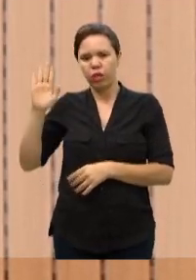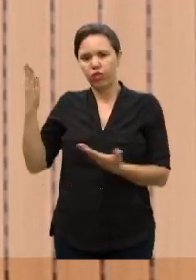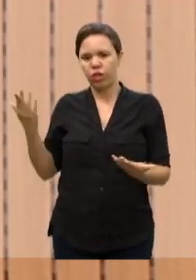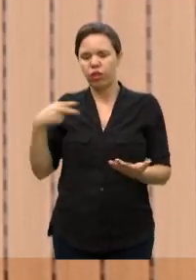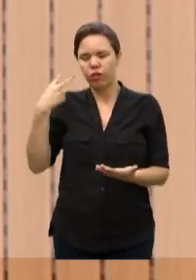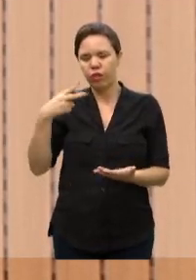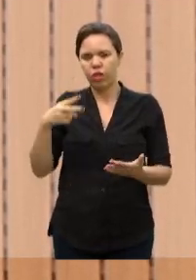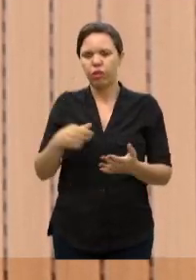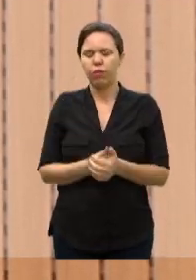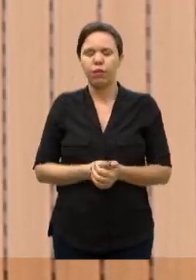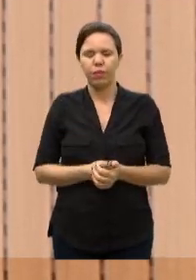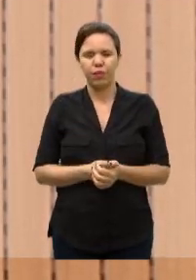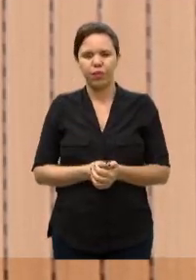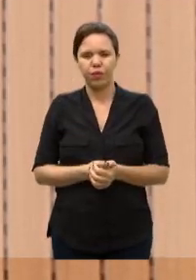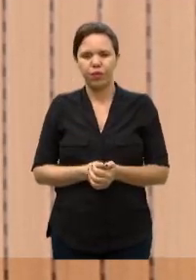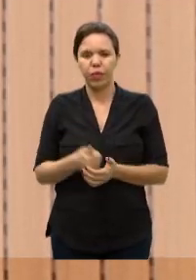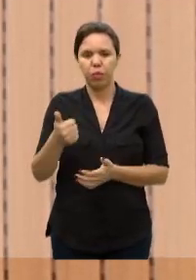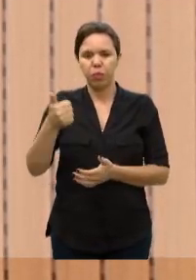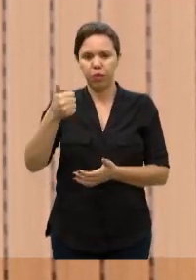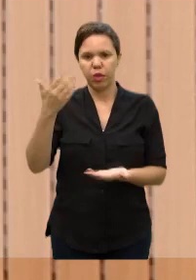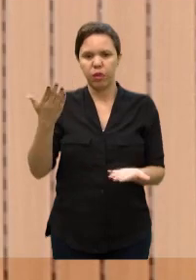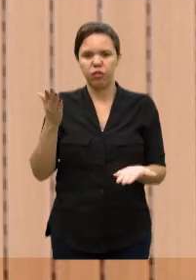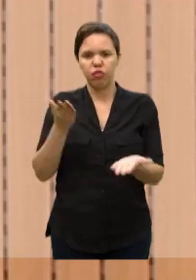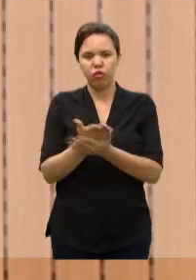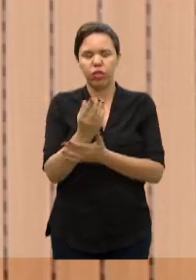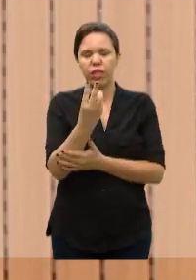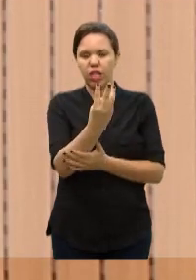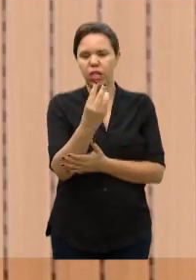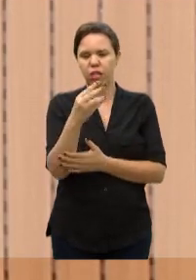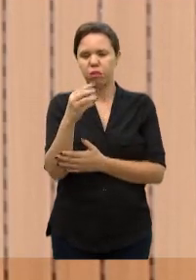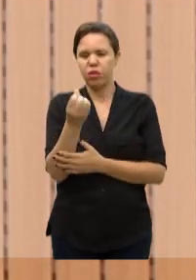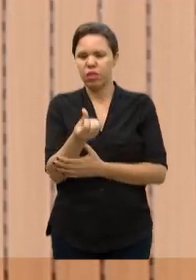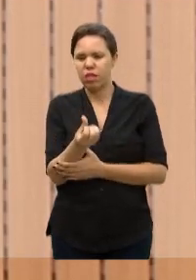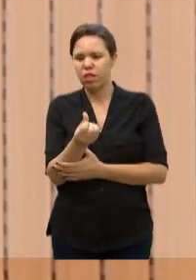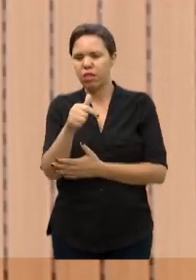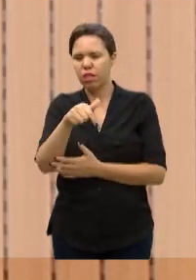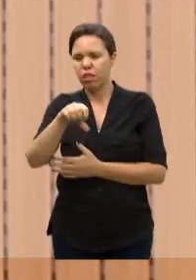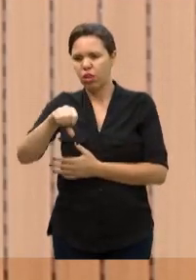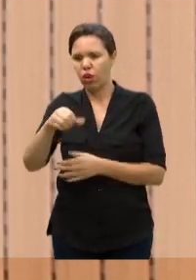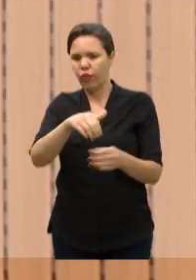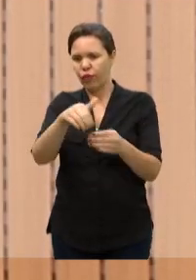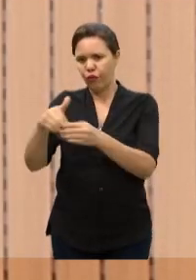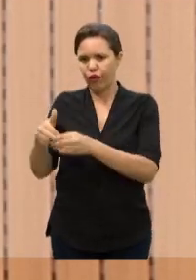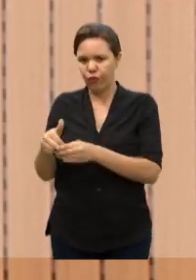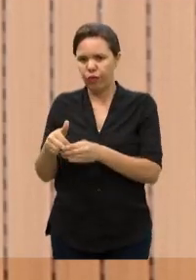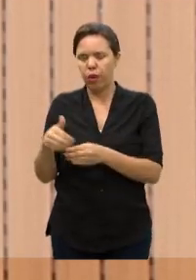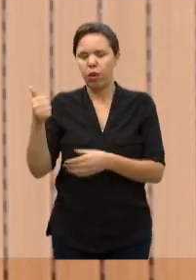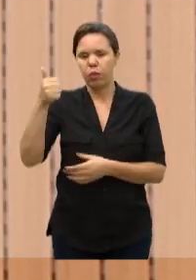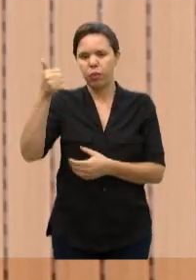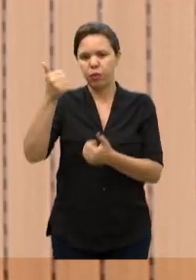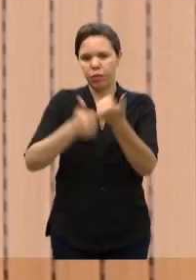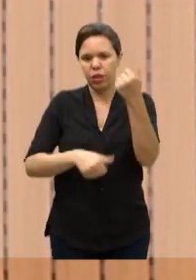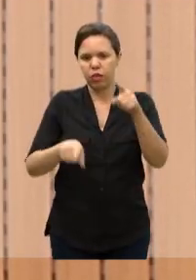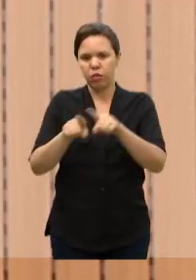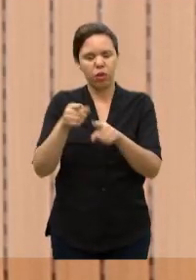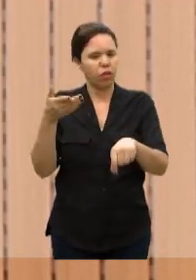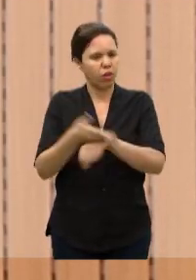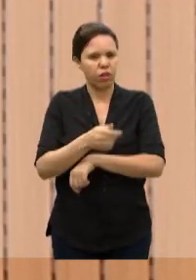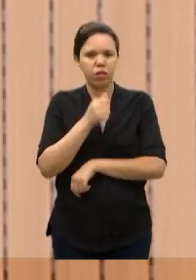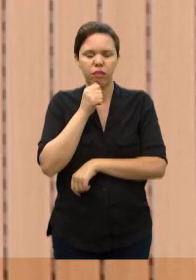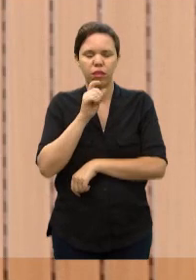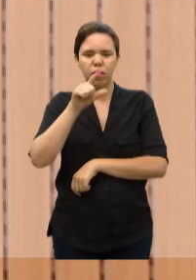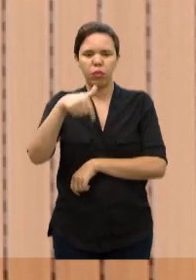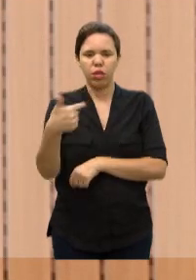vereador. Na primeira eleição tive 3.679 votos, fiquei como primeiro suplente, não entrei.